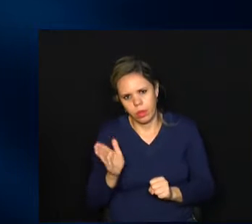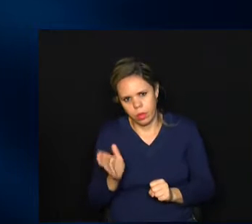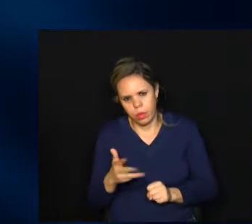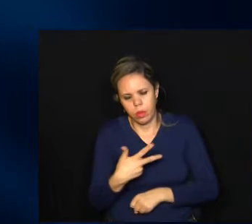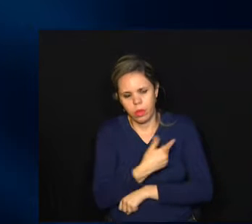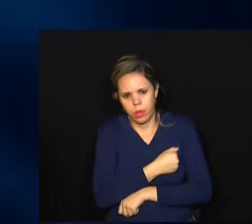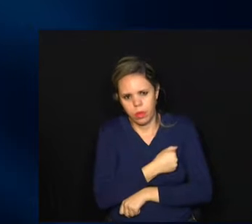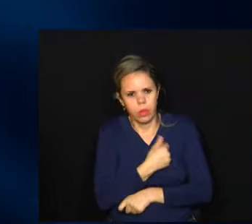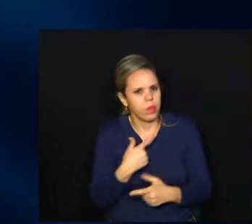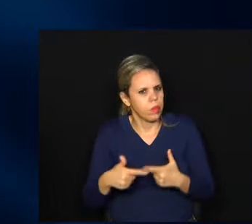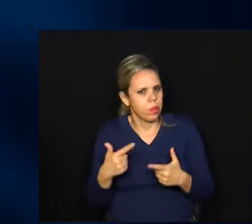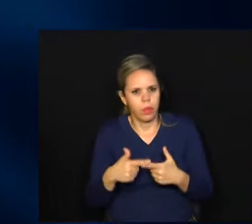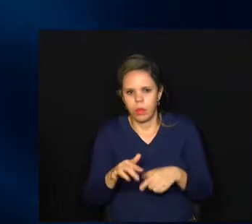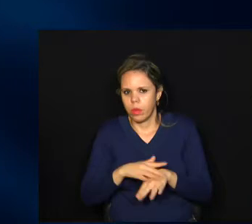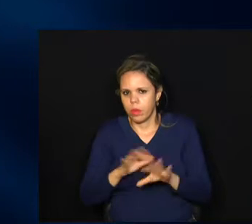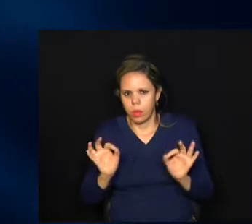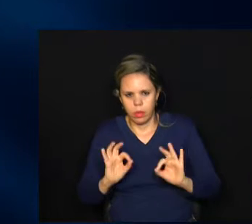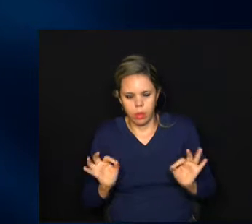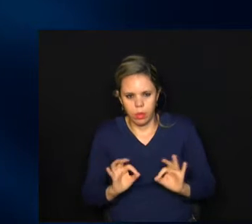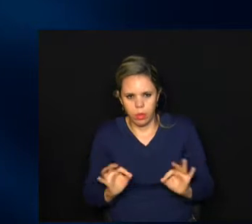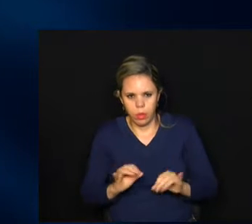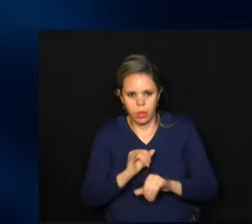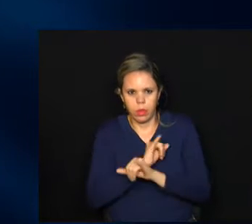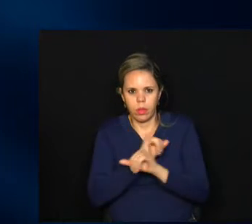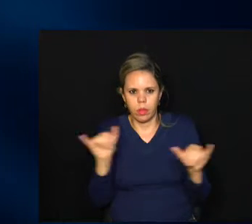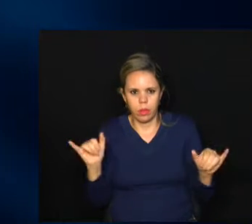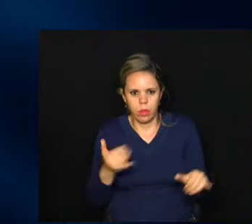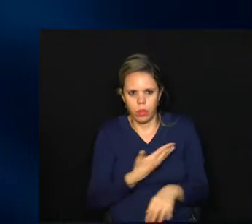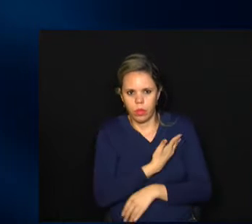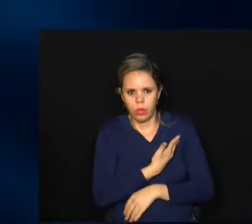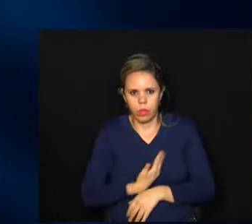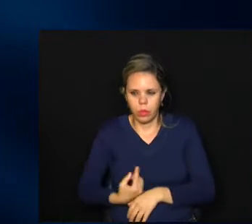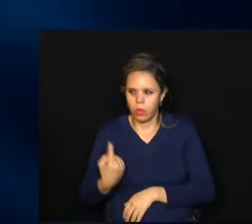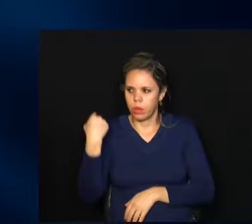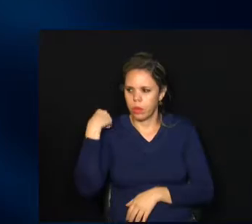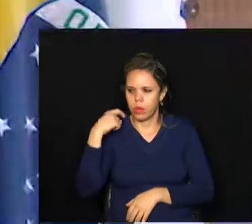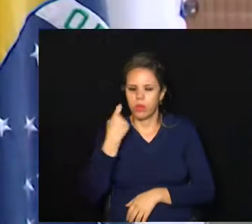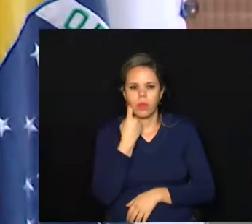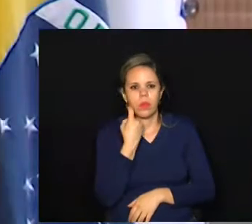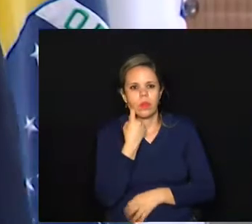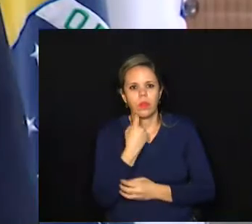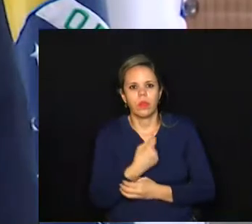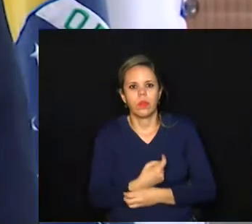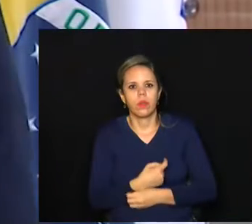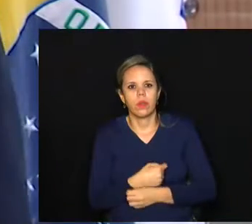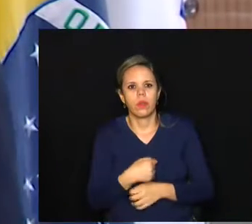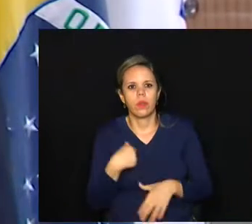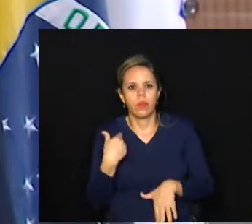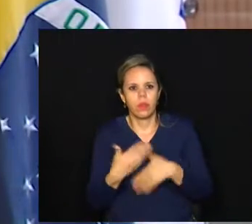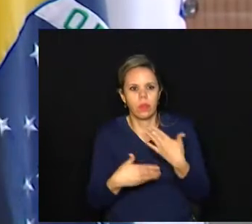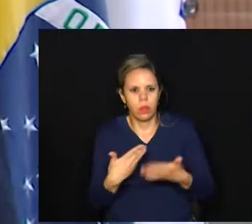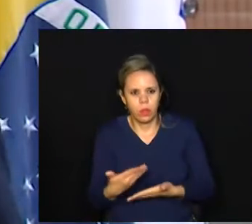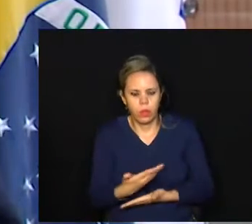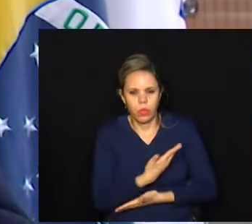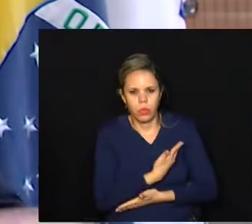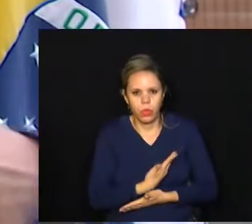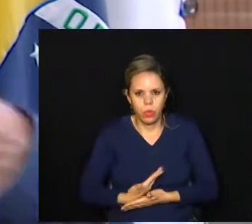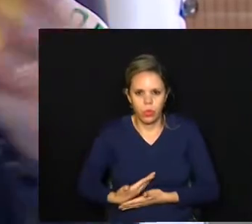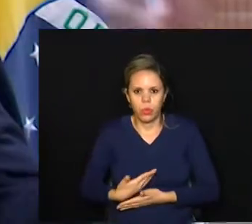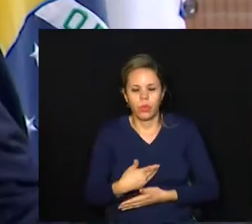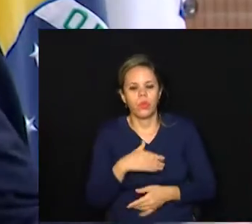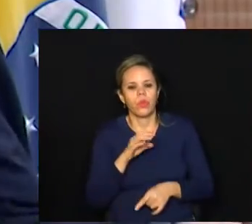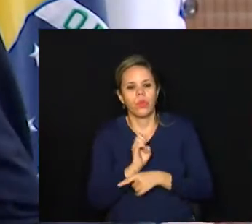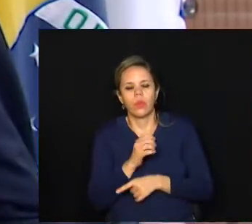sem comorbidades, segundo o anúncio feito pelo governo na última sexta-feira. Na medida que o governo